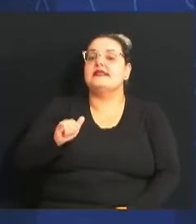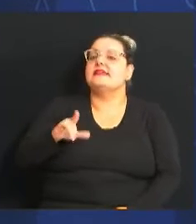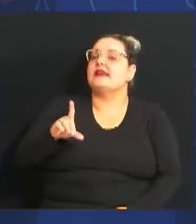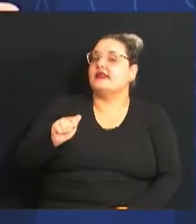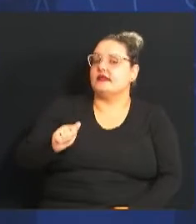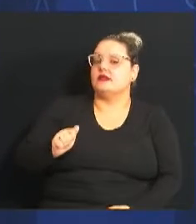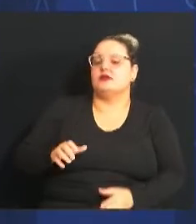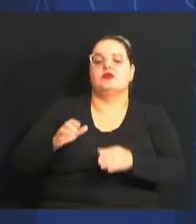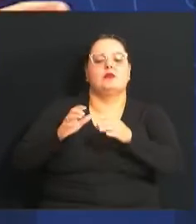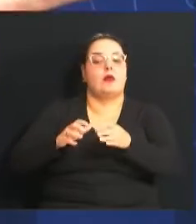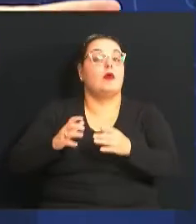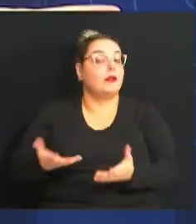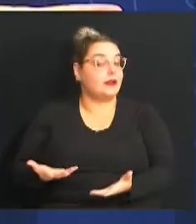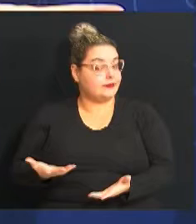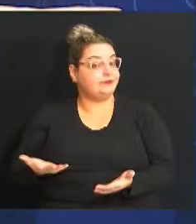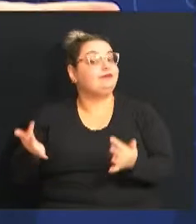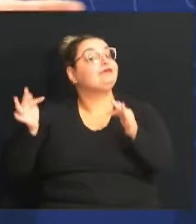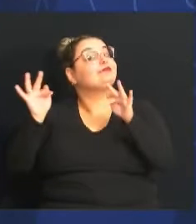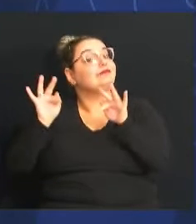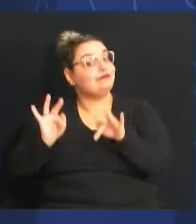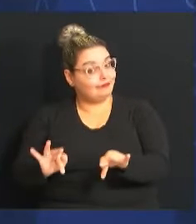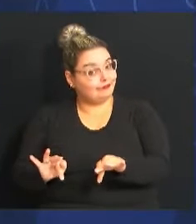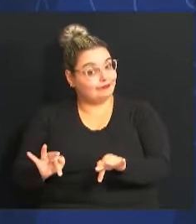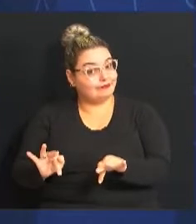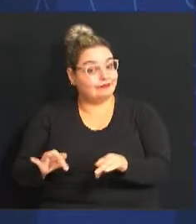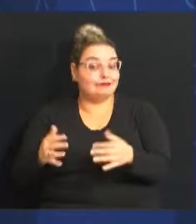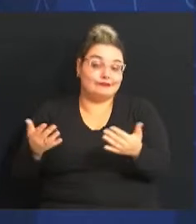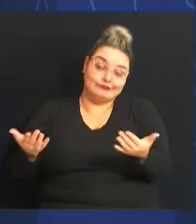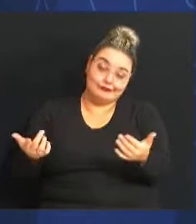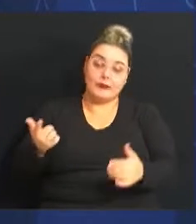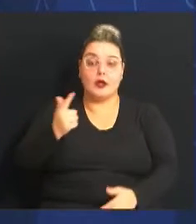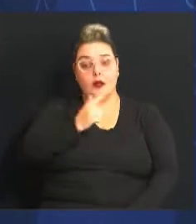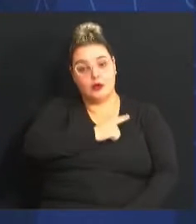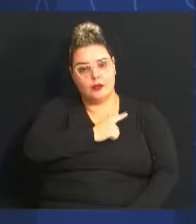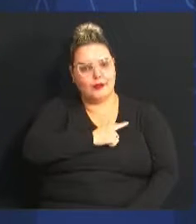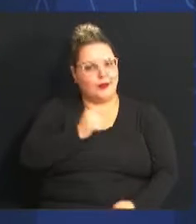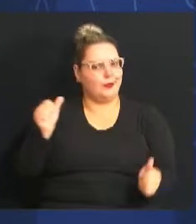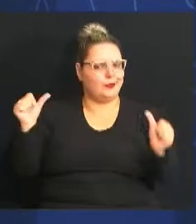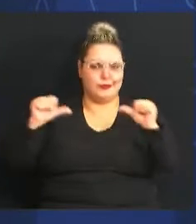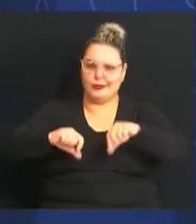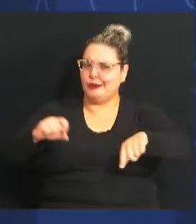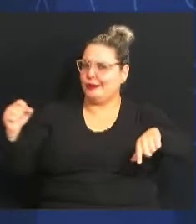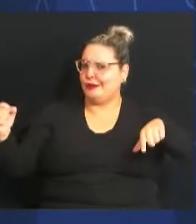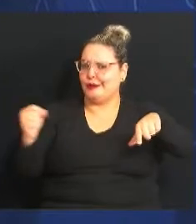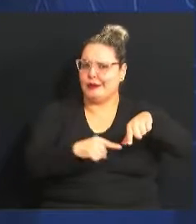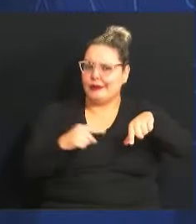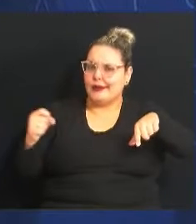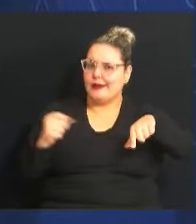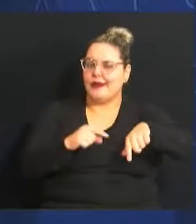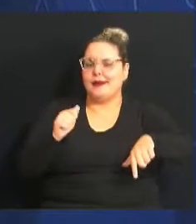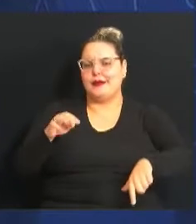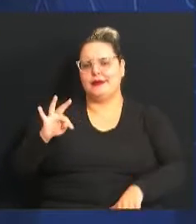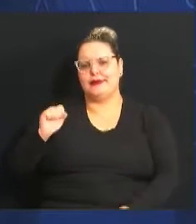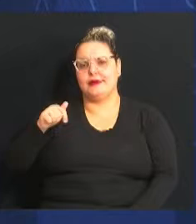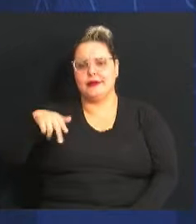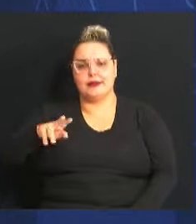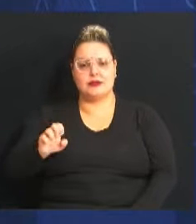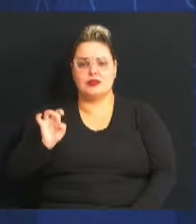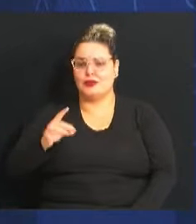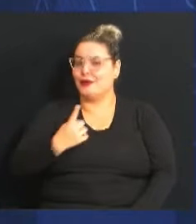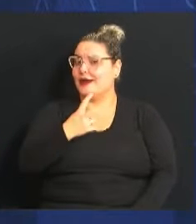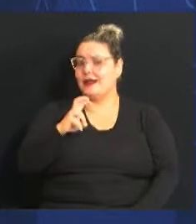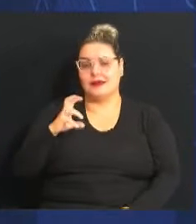derby, finalização, porque não é à toa, né, que o Guarani tem o pior ataque da competição, apenas 15 gols marcados